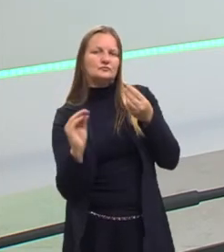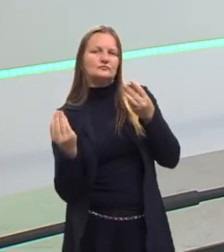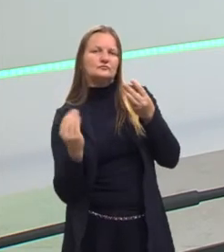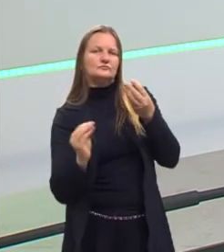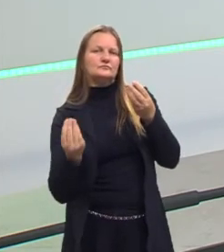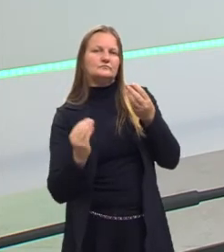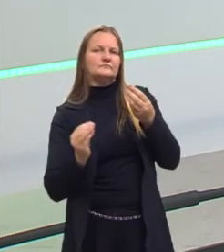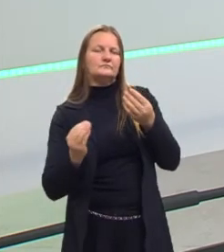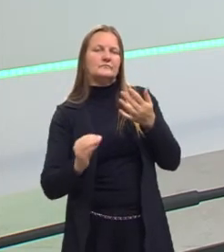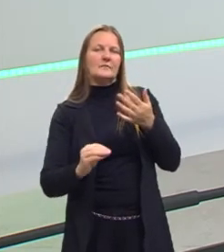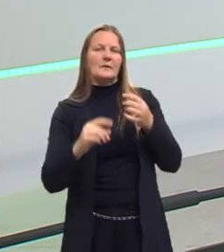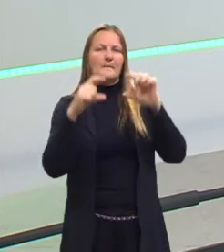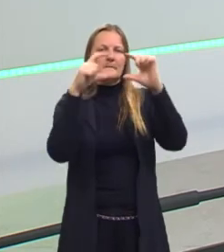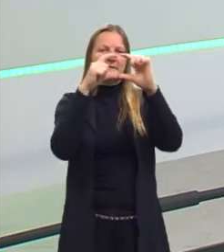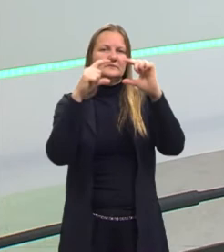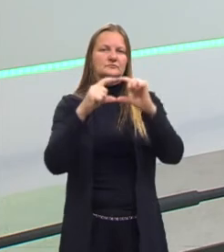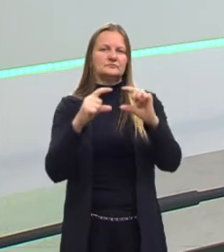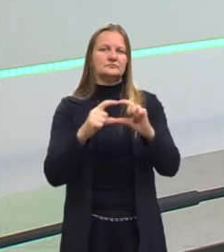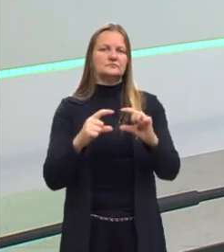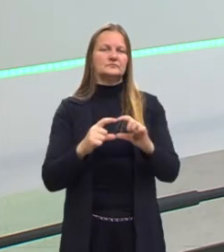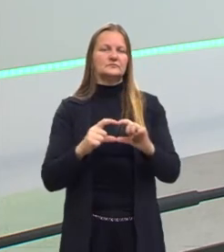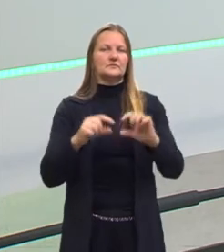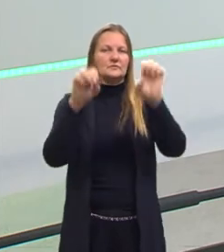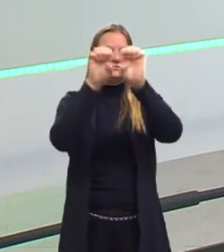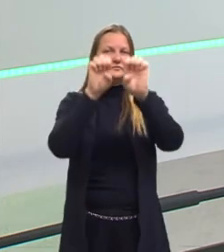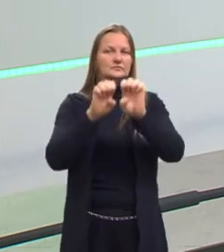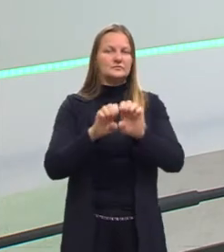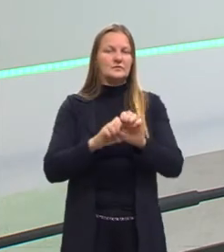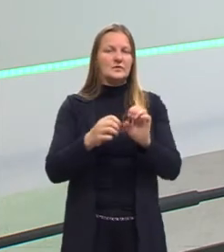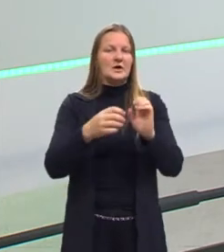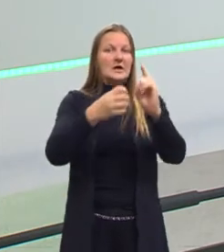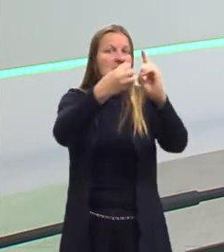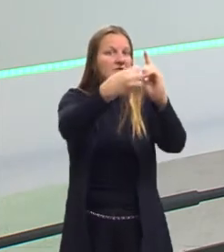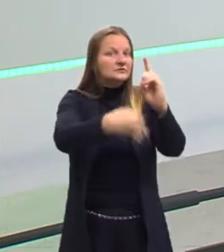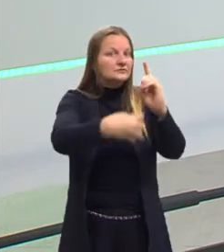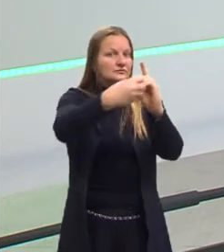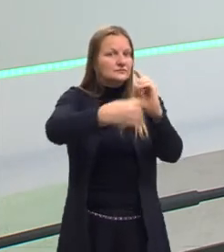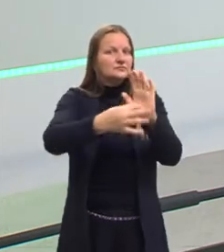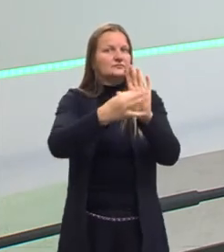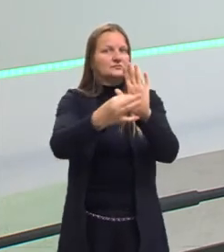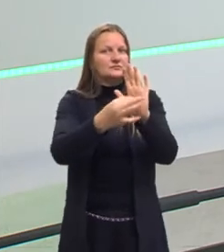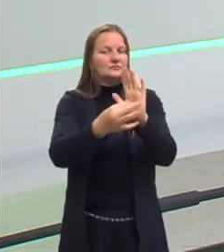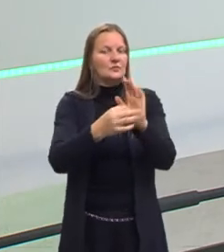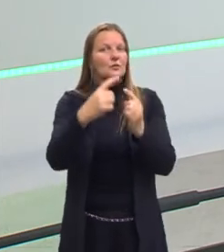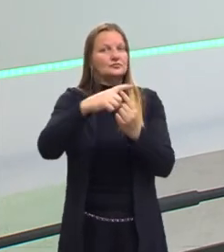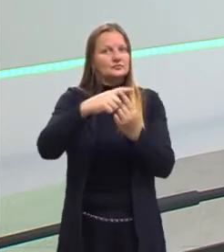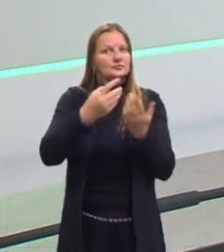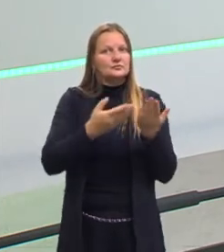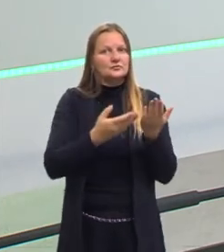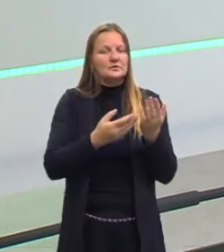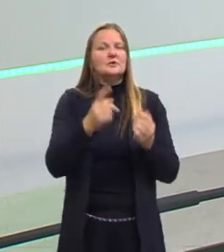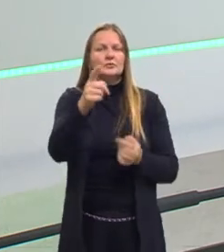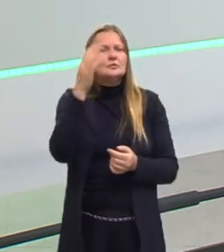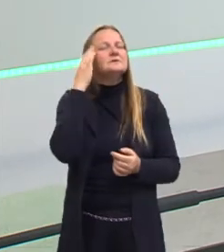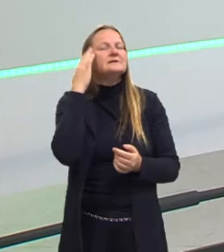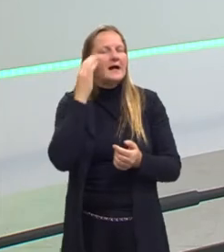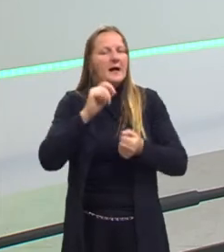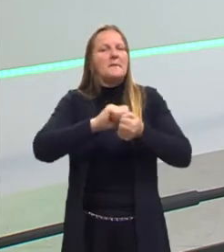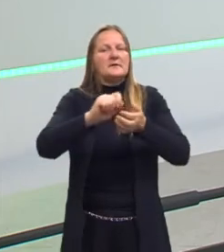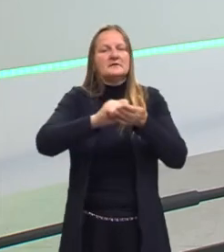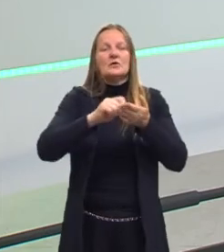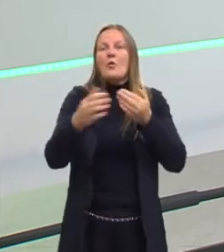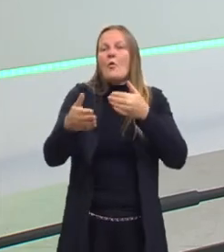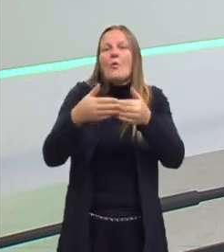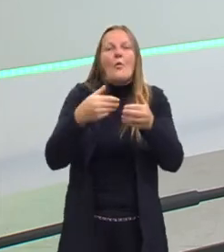de cada pedacinho deste que compõem o texto dissertativo argumentativo que é redação então tu sabe escrever sim sobre